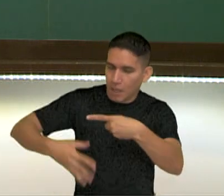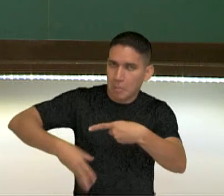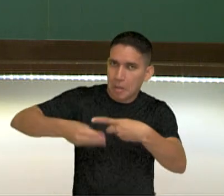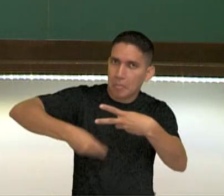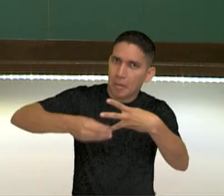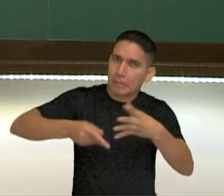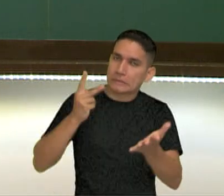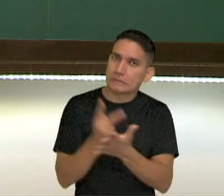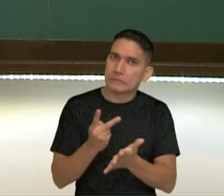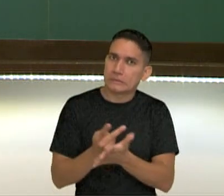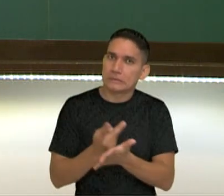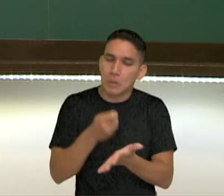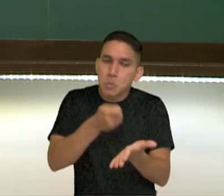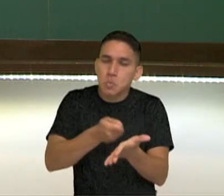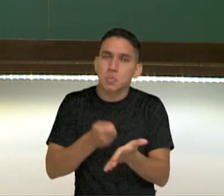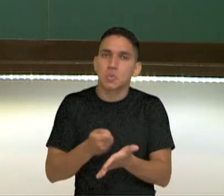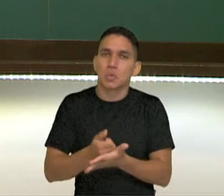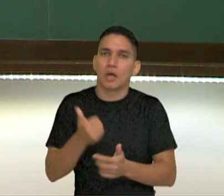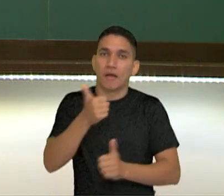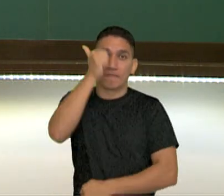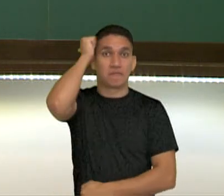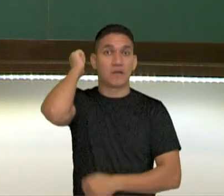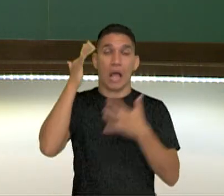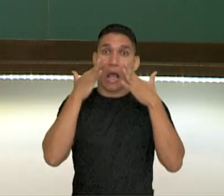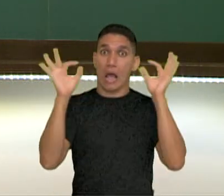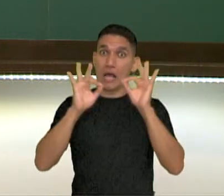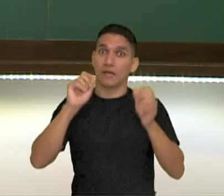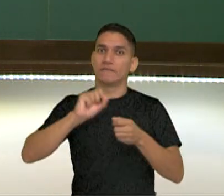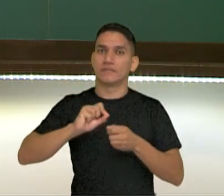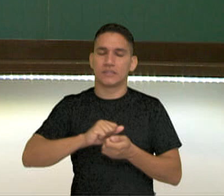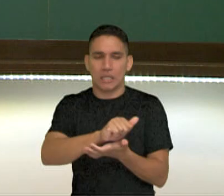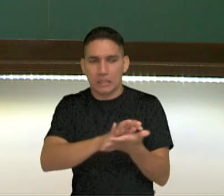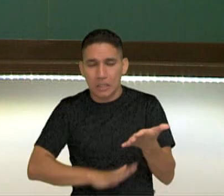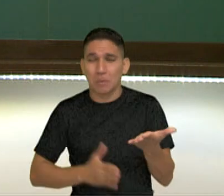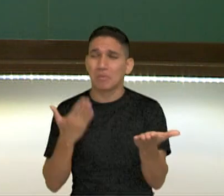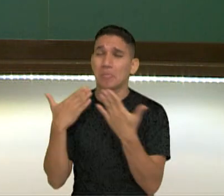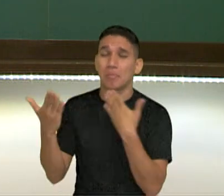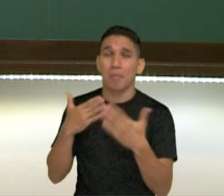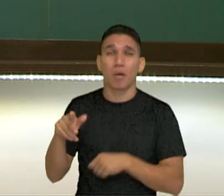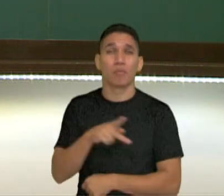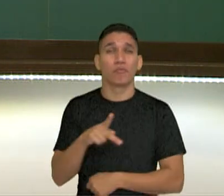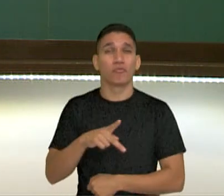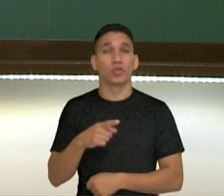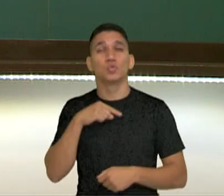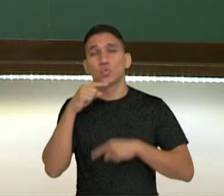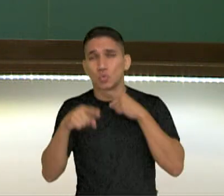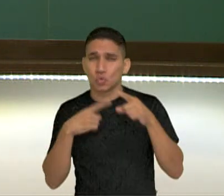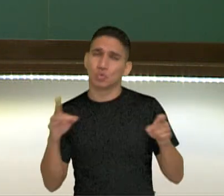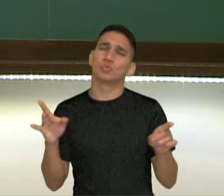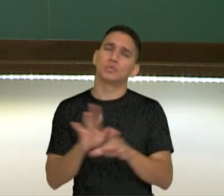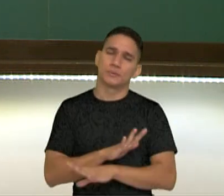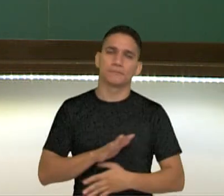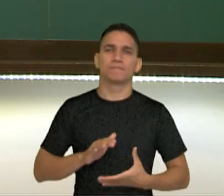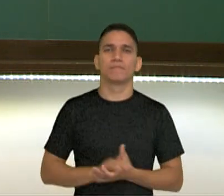cobrado nos vestibulares, tá? Então, preste atenção, faça os exercícios, converse com seus professores, tirem suas dúvidas. Então,